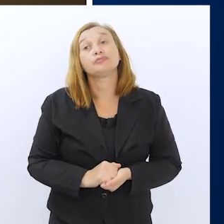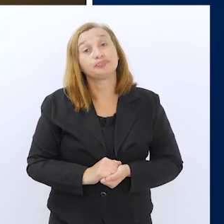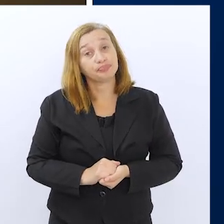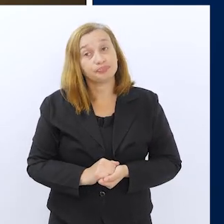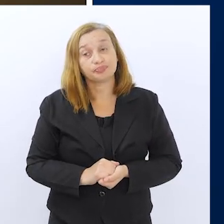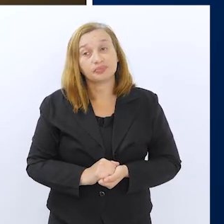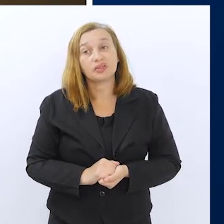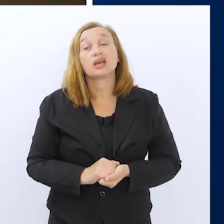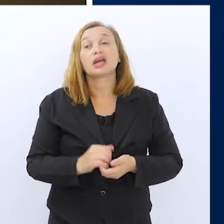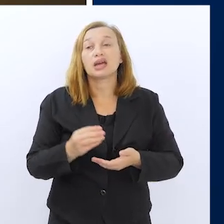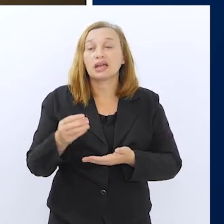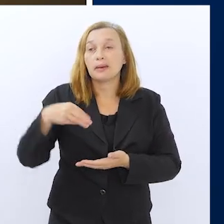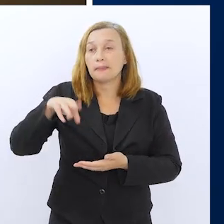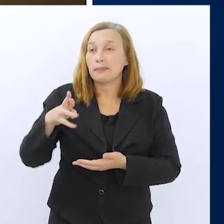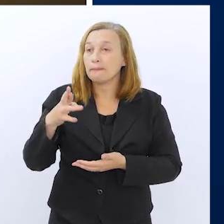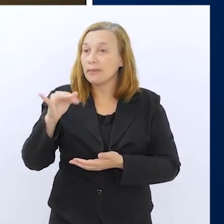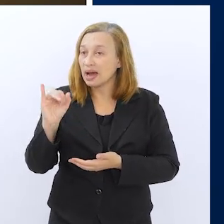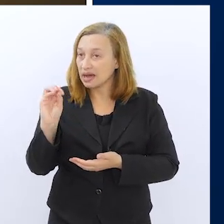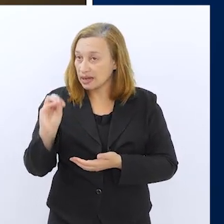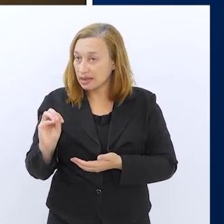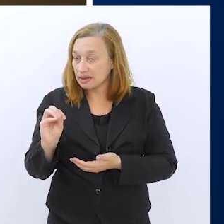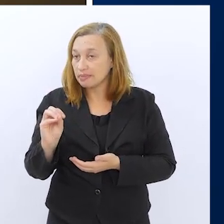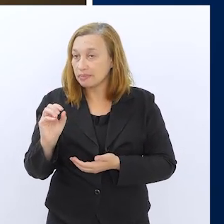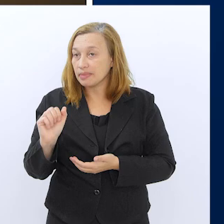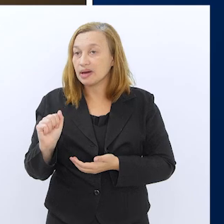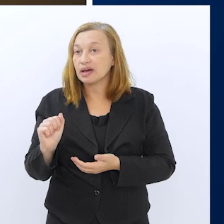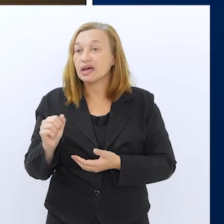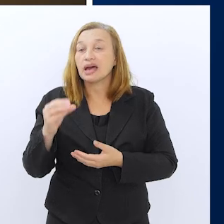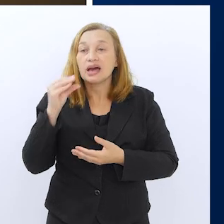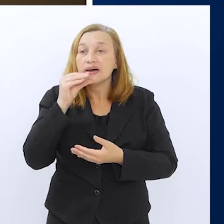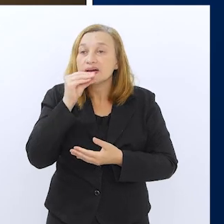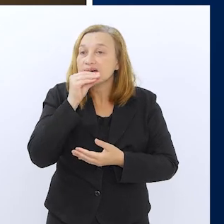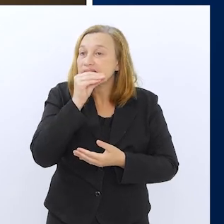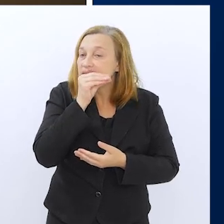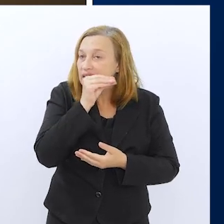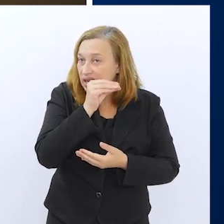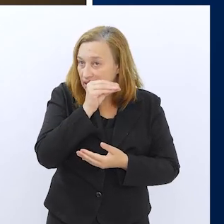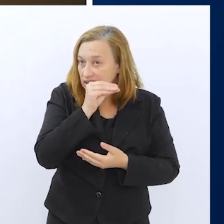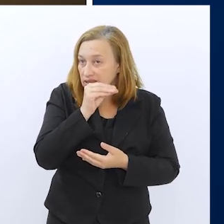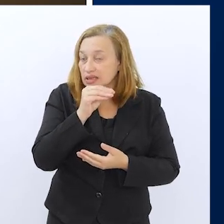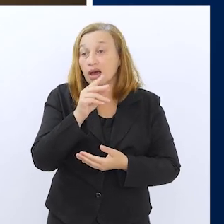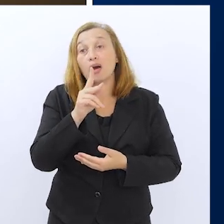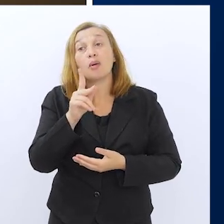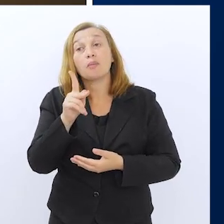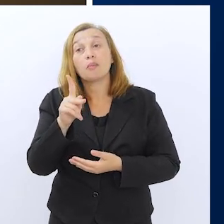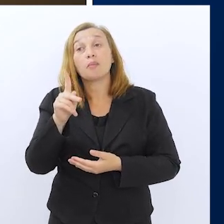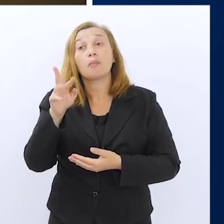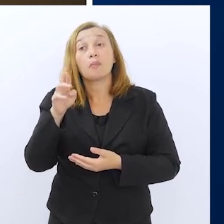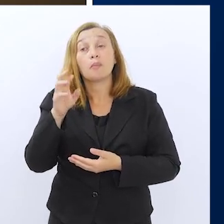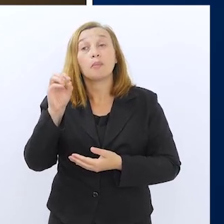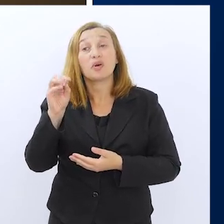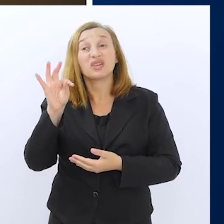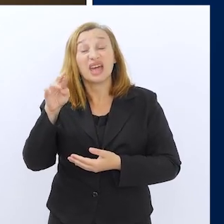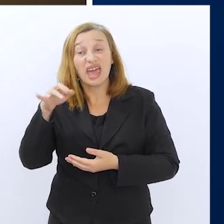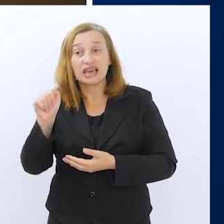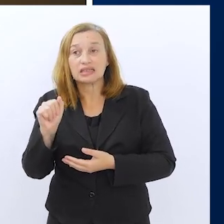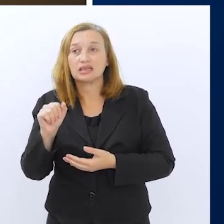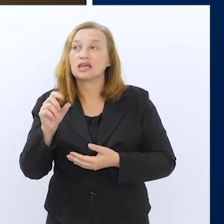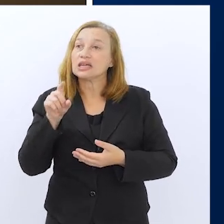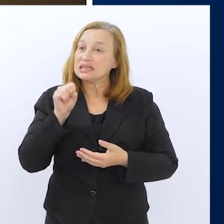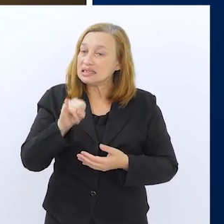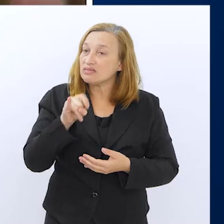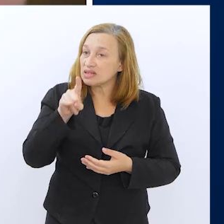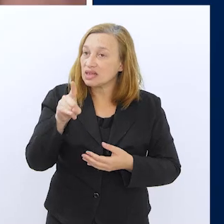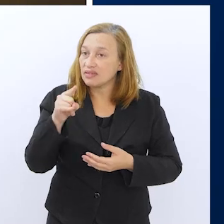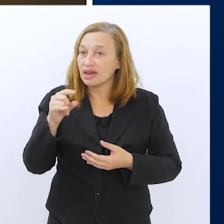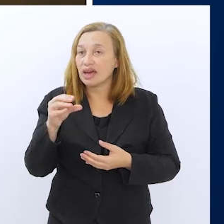do momento que ele passa em banho-maria, aquece ali as propriedades, proteínas. Então, assim,